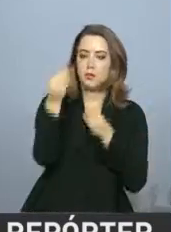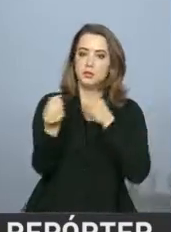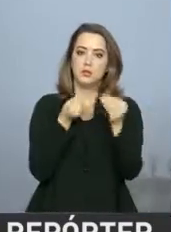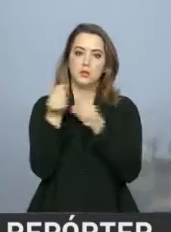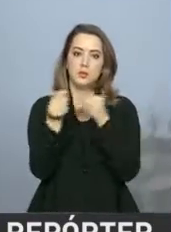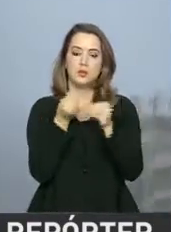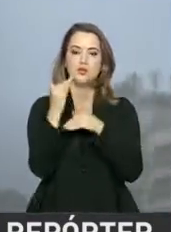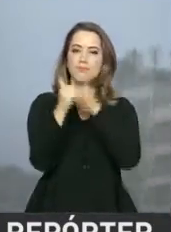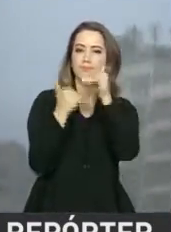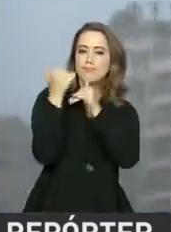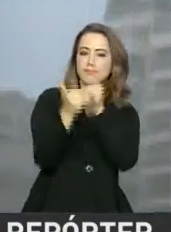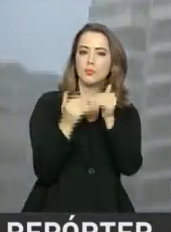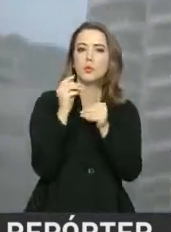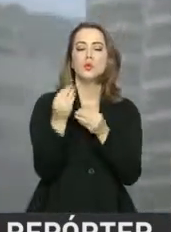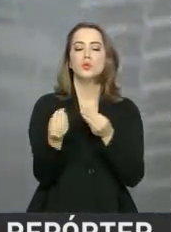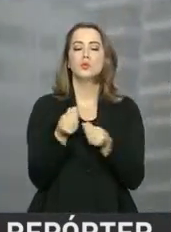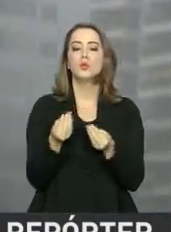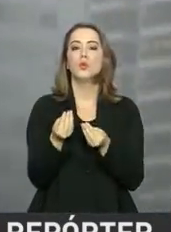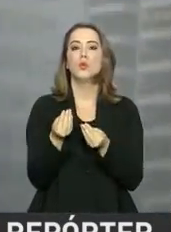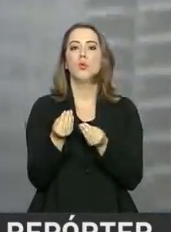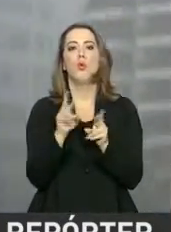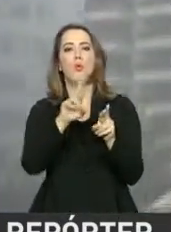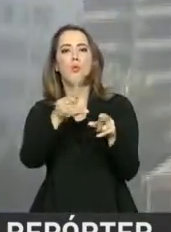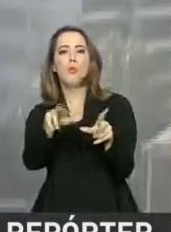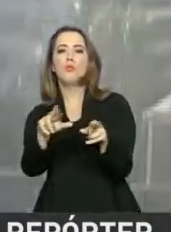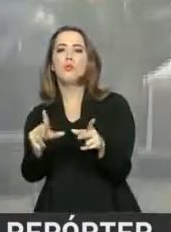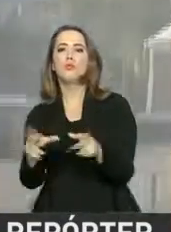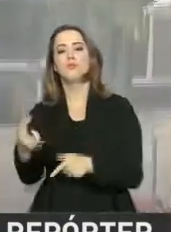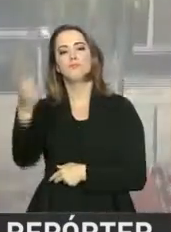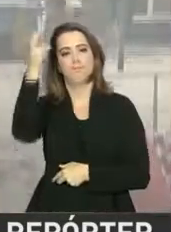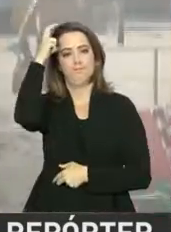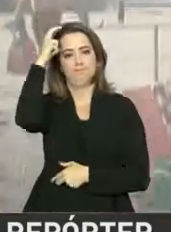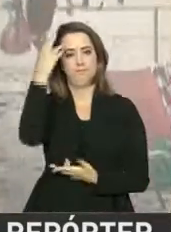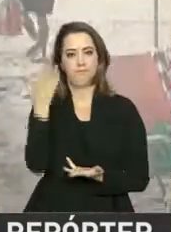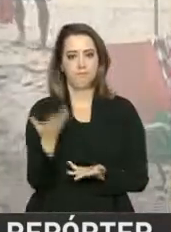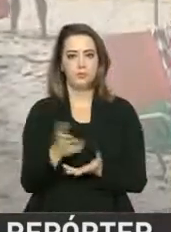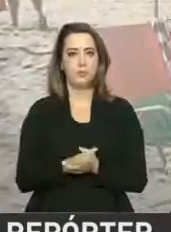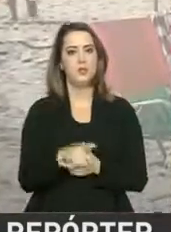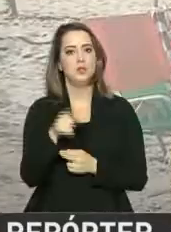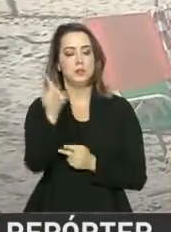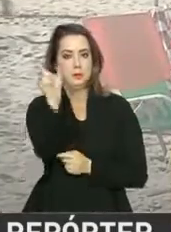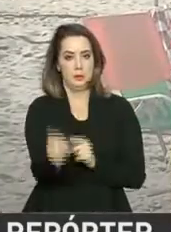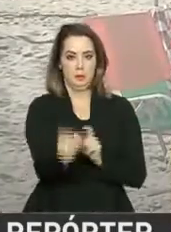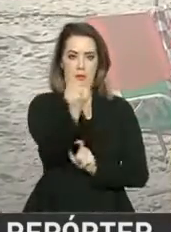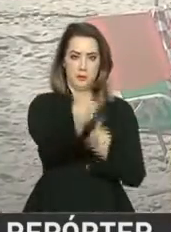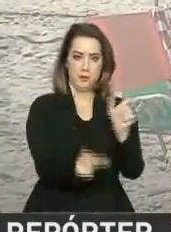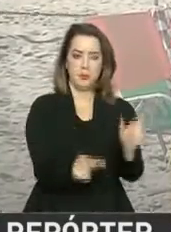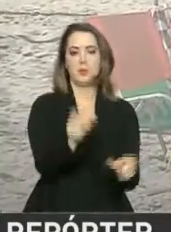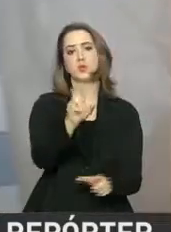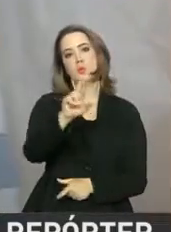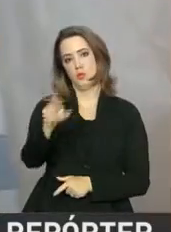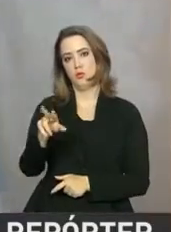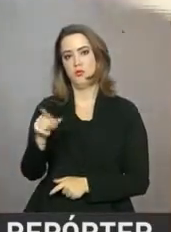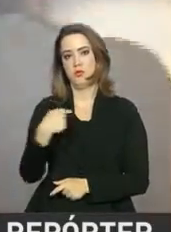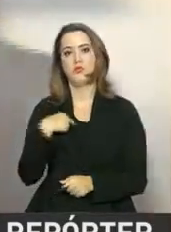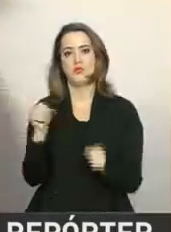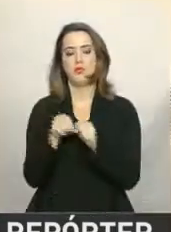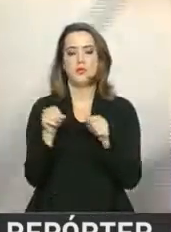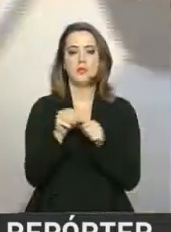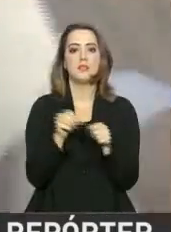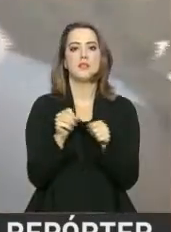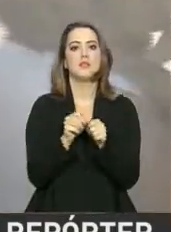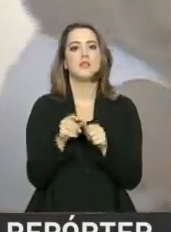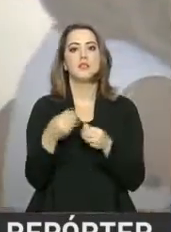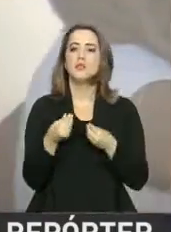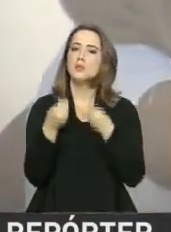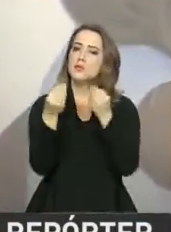mais como é diversificado, né, as pessoas. Aí eu resolvi fazer, que é para poder